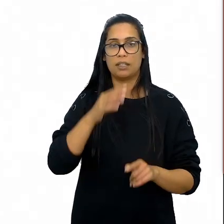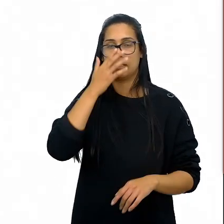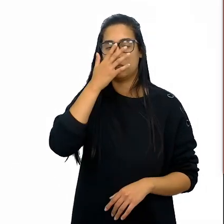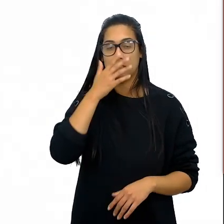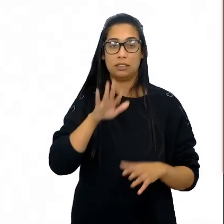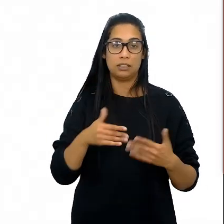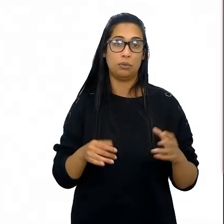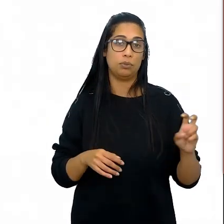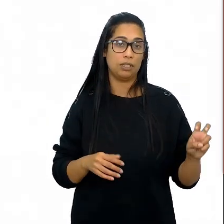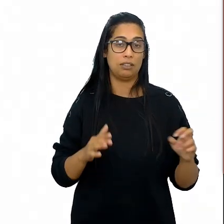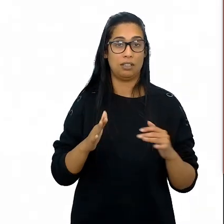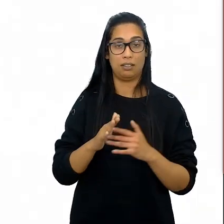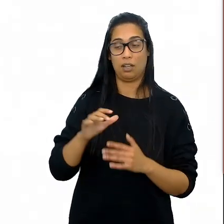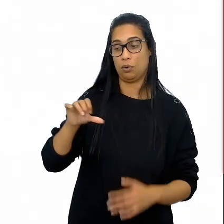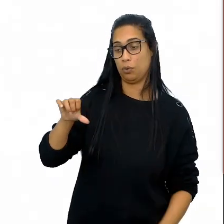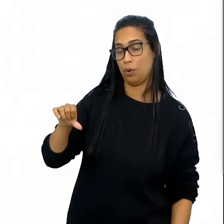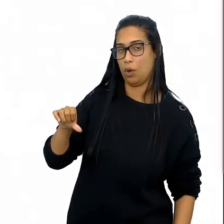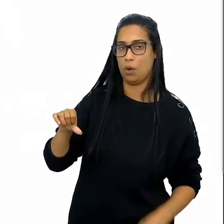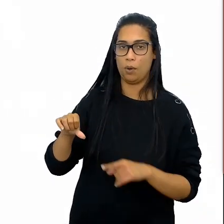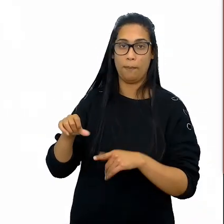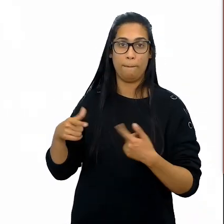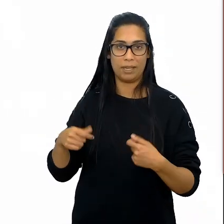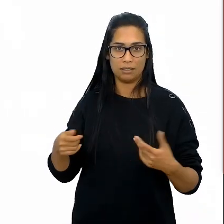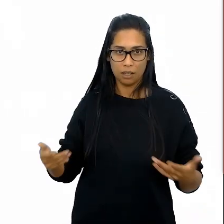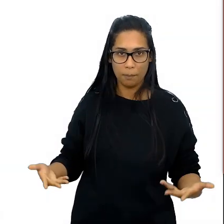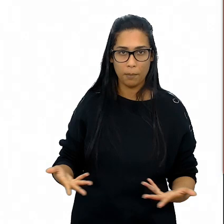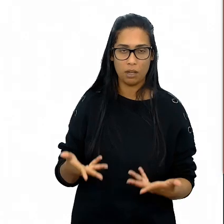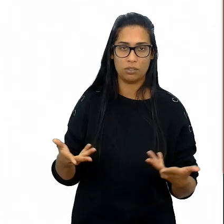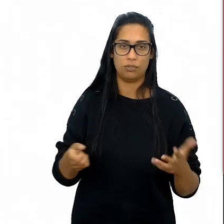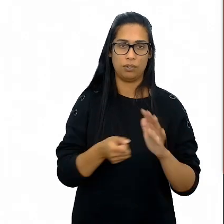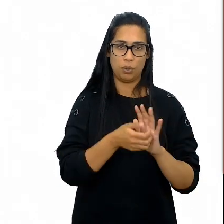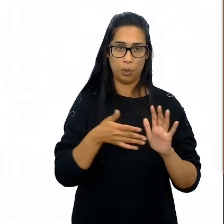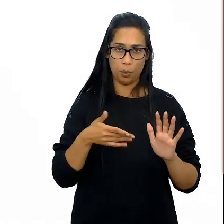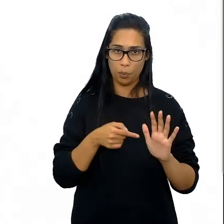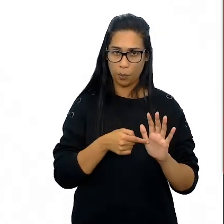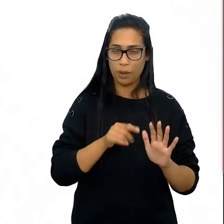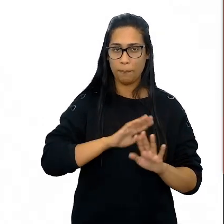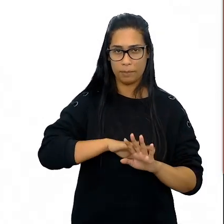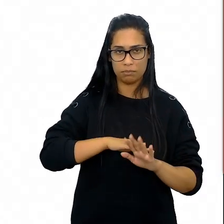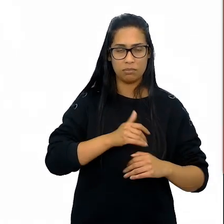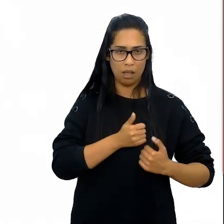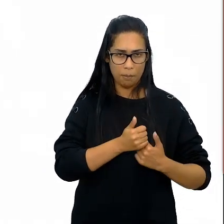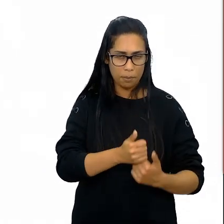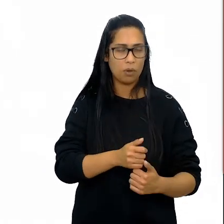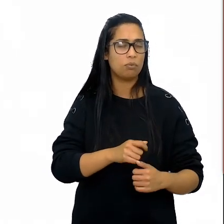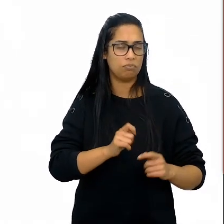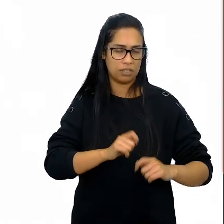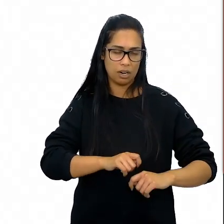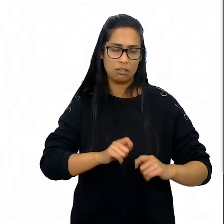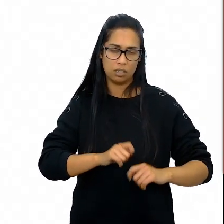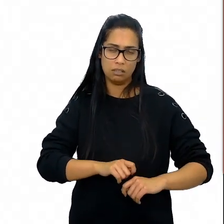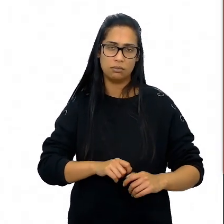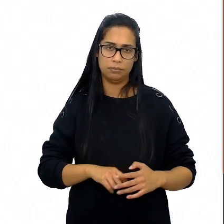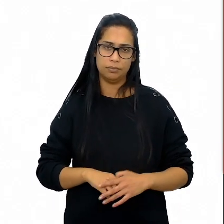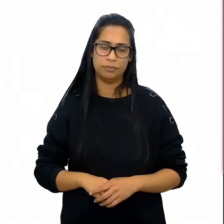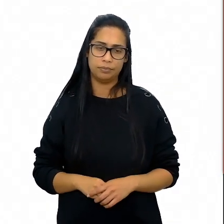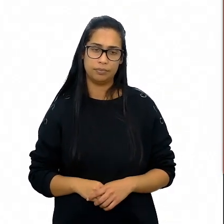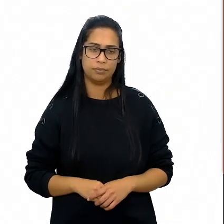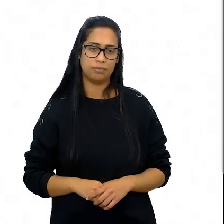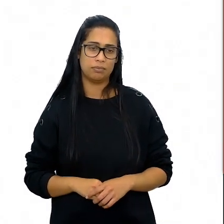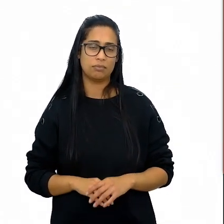essa habilidade que nós vamos envolver na 1ª série do Ensino Médio na sequência atividades é oito certo